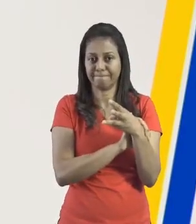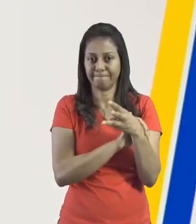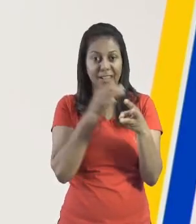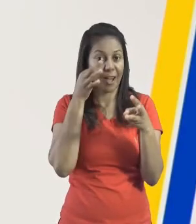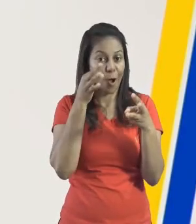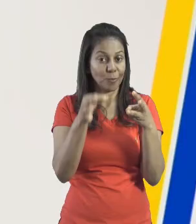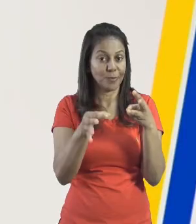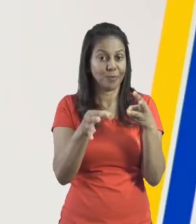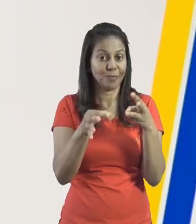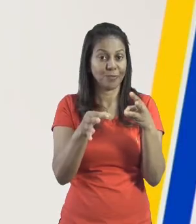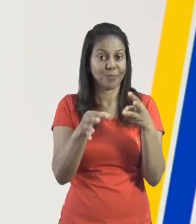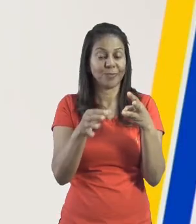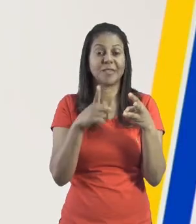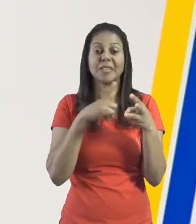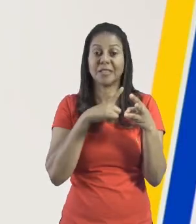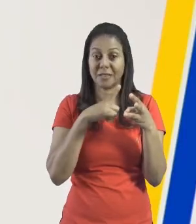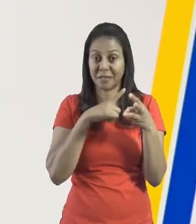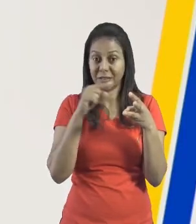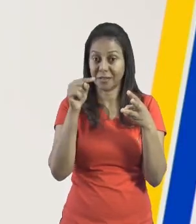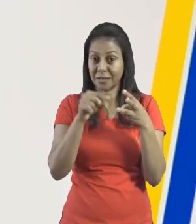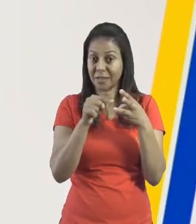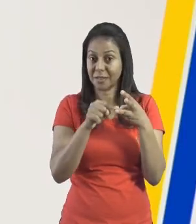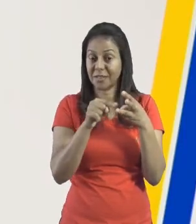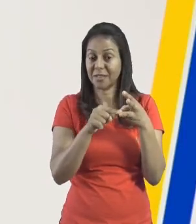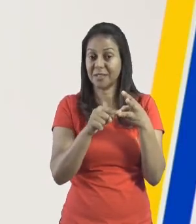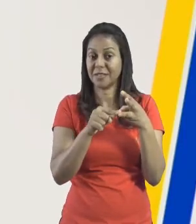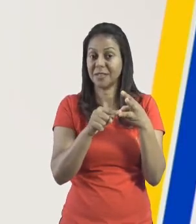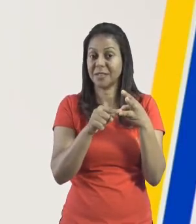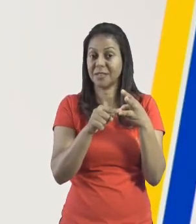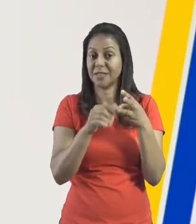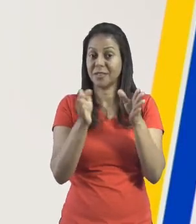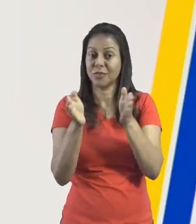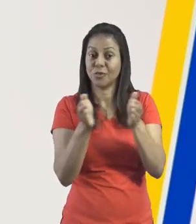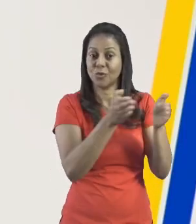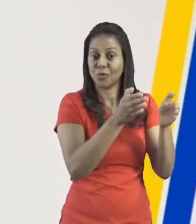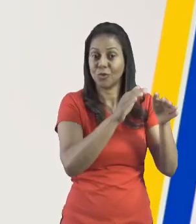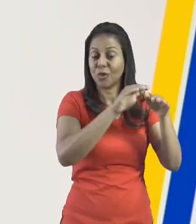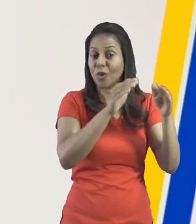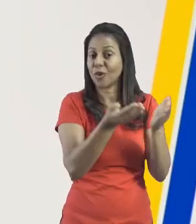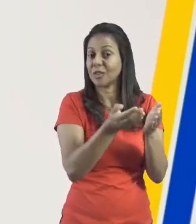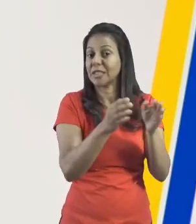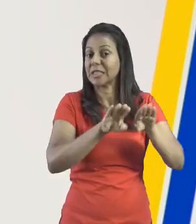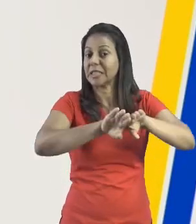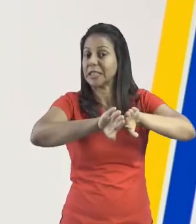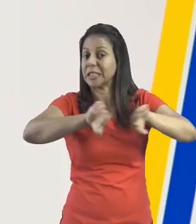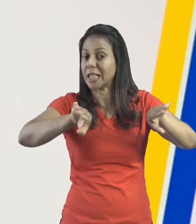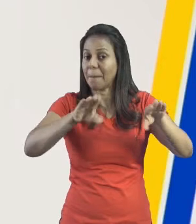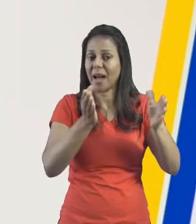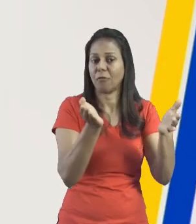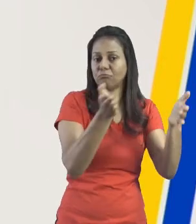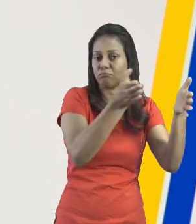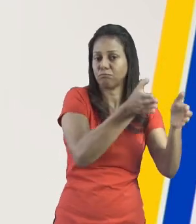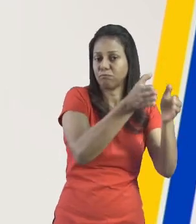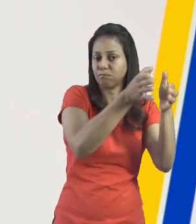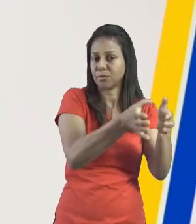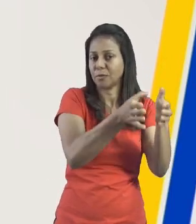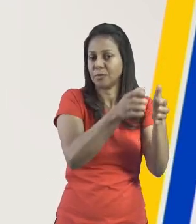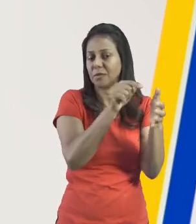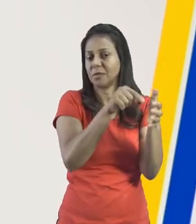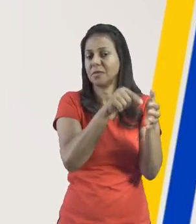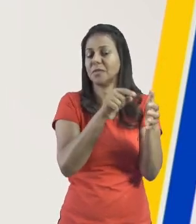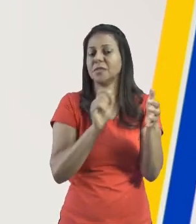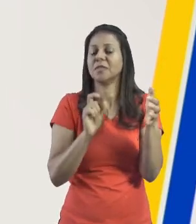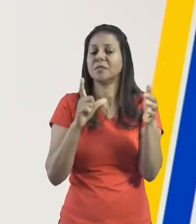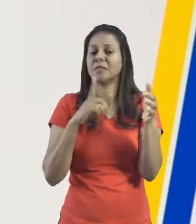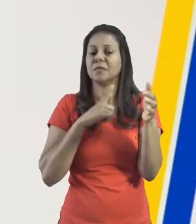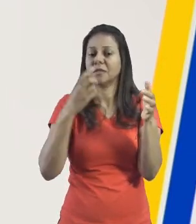Observe que eu tenho alguém ali para colocar em evidência. Alguém que aparece no primeiro termo, que o primeiro